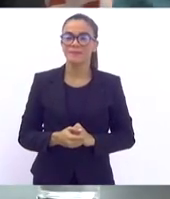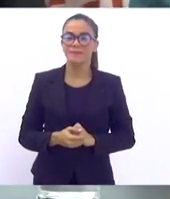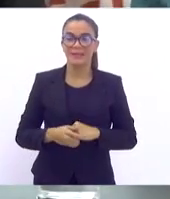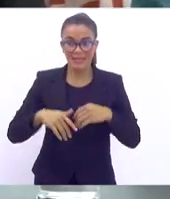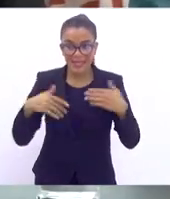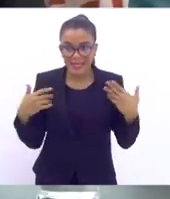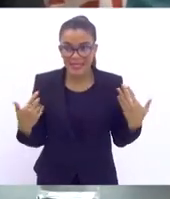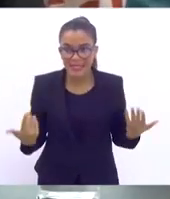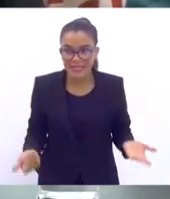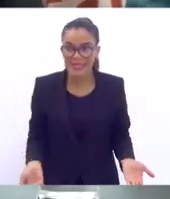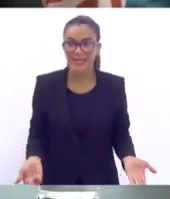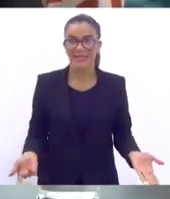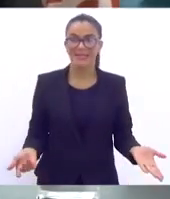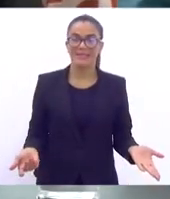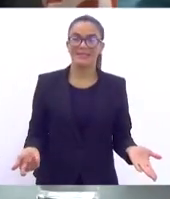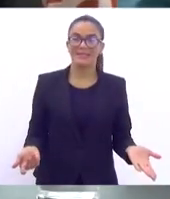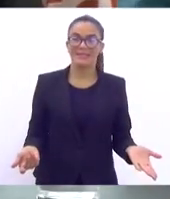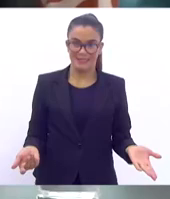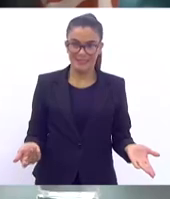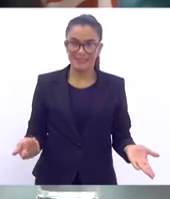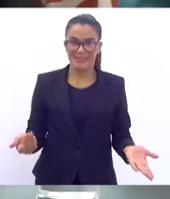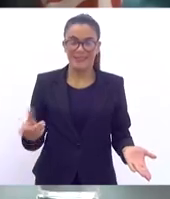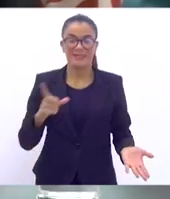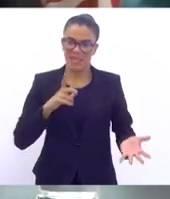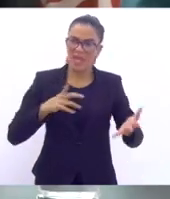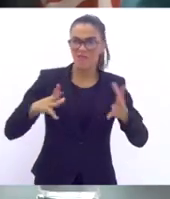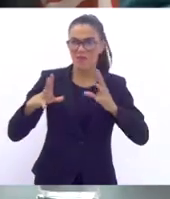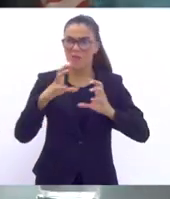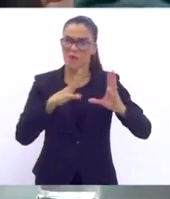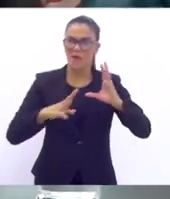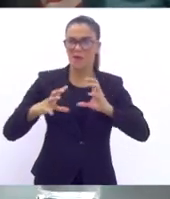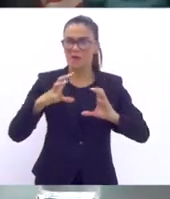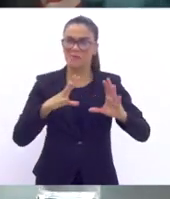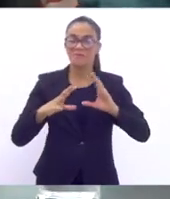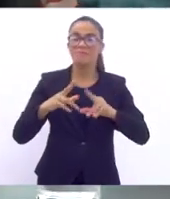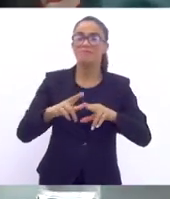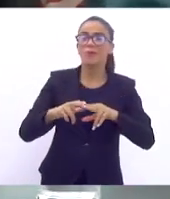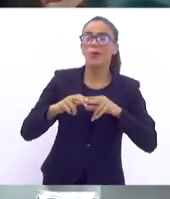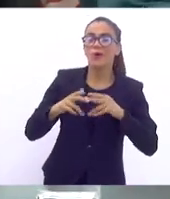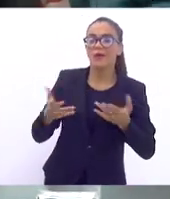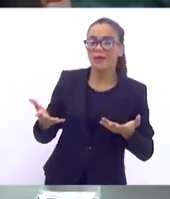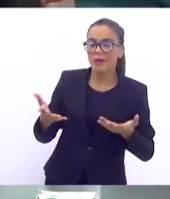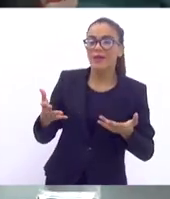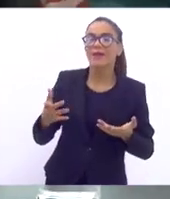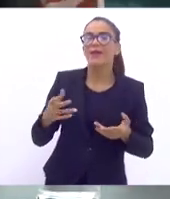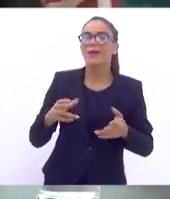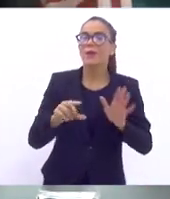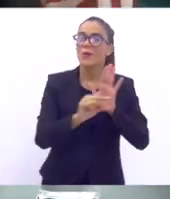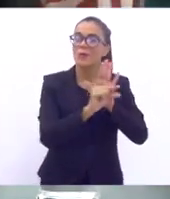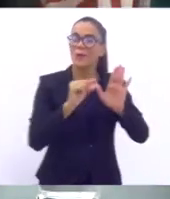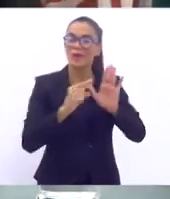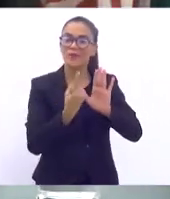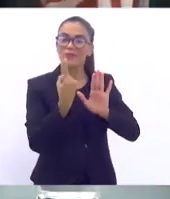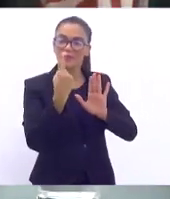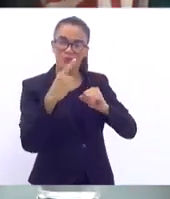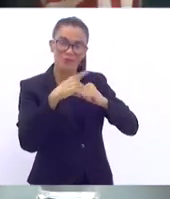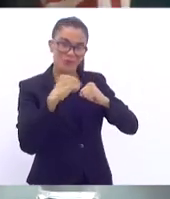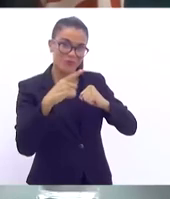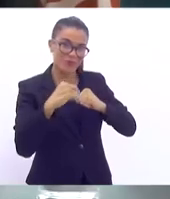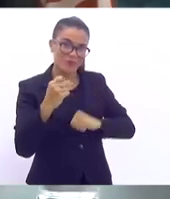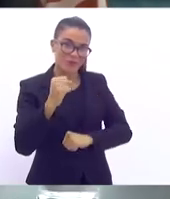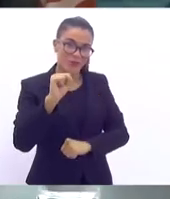E aí ele tem uma confusão porque ele Supreme o parágrafo único do artigo